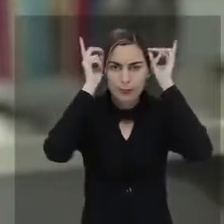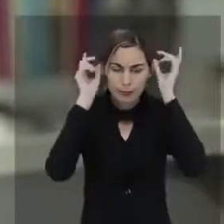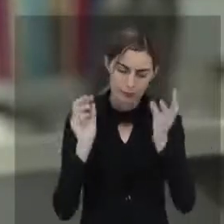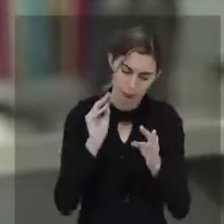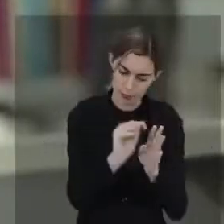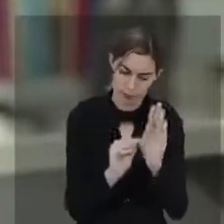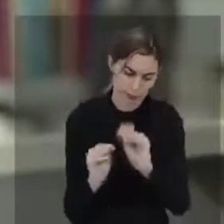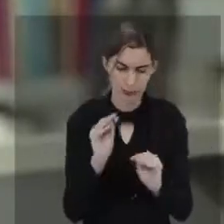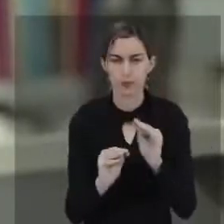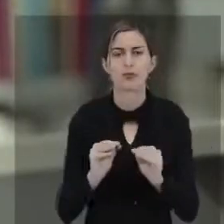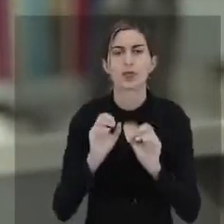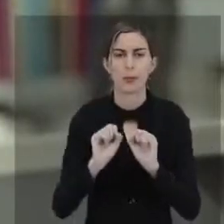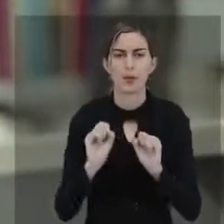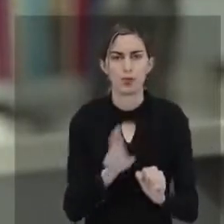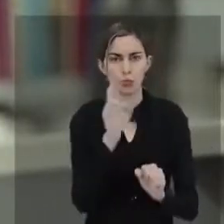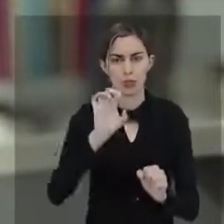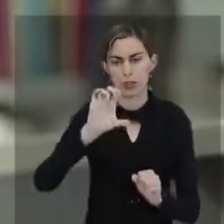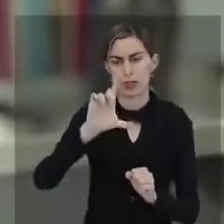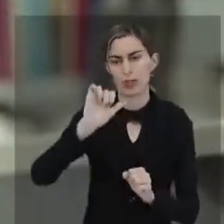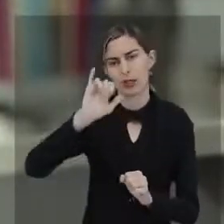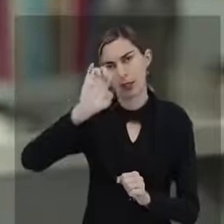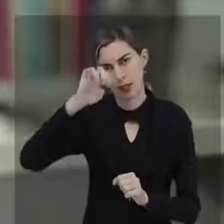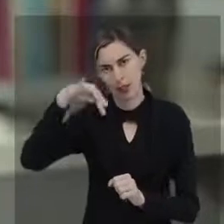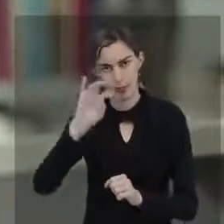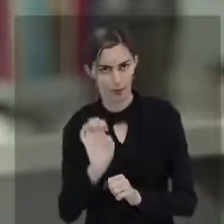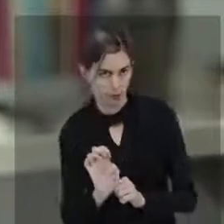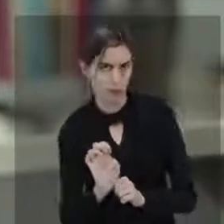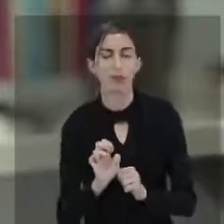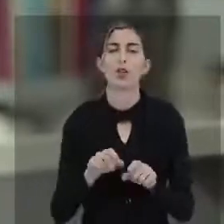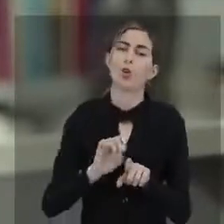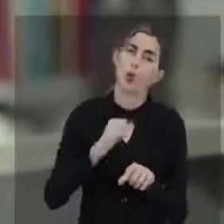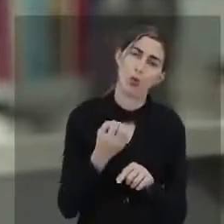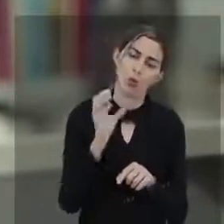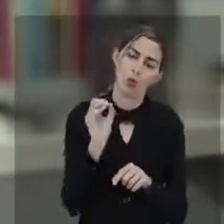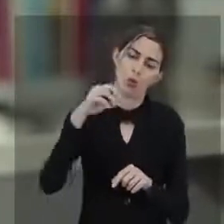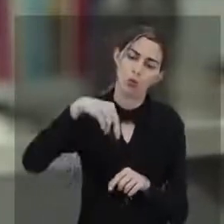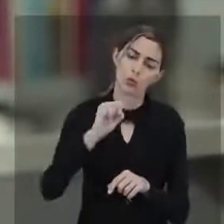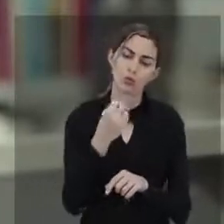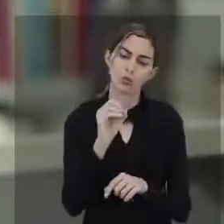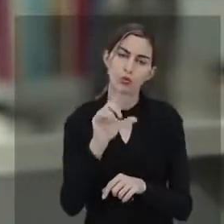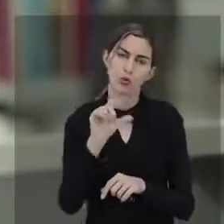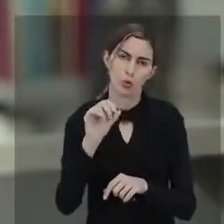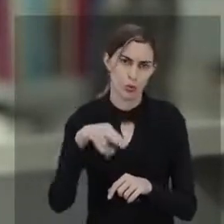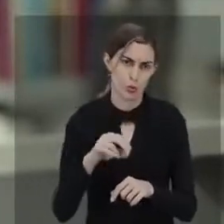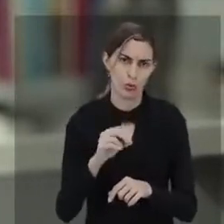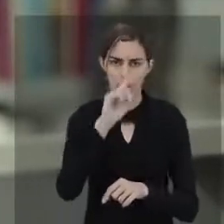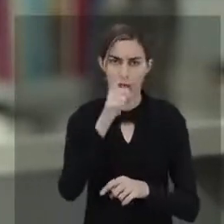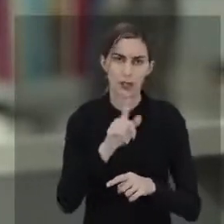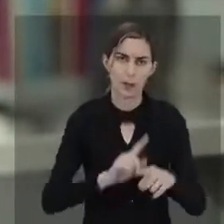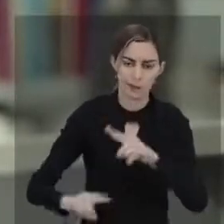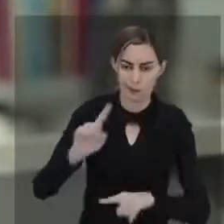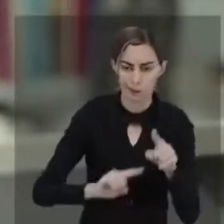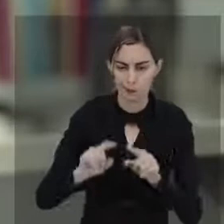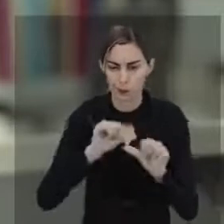usar o cliente do SQLite ou você pode usar o console do emulador para fazer a manipulação do seu banco de dados.